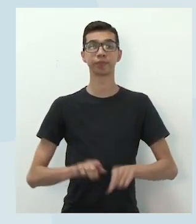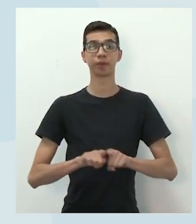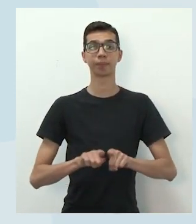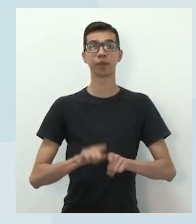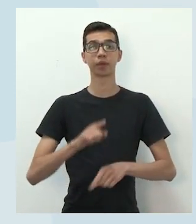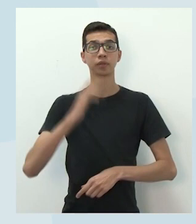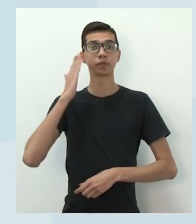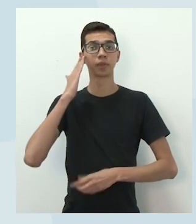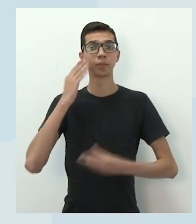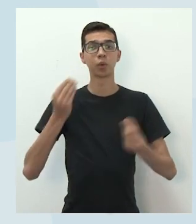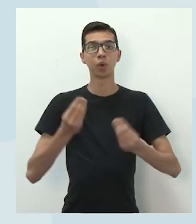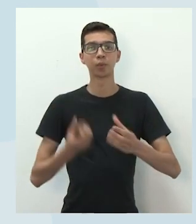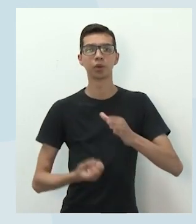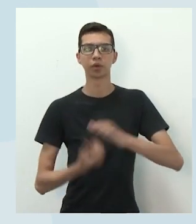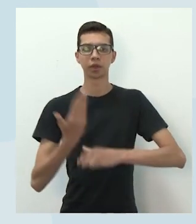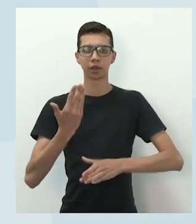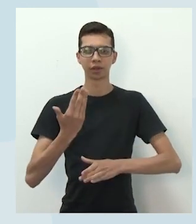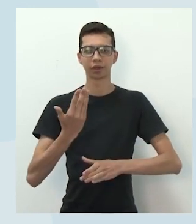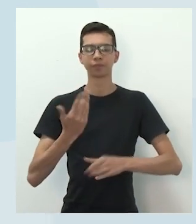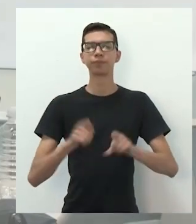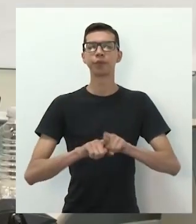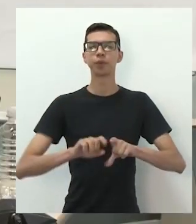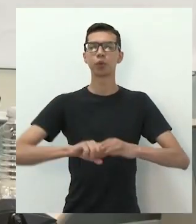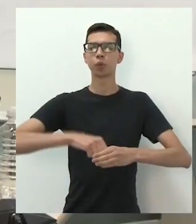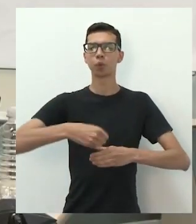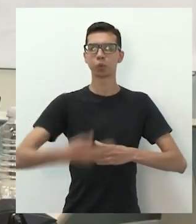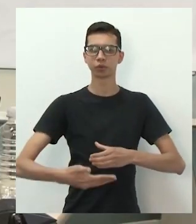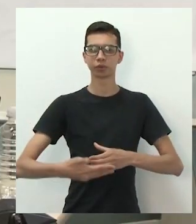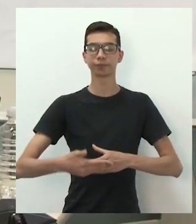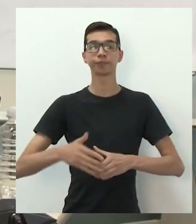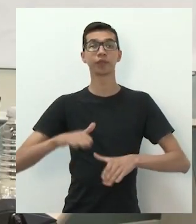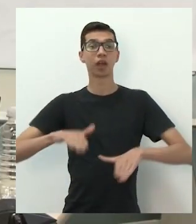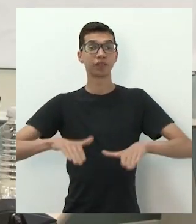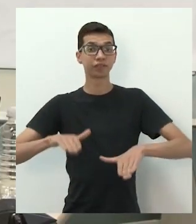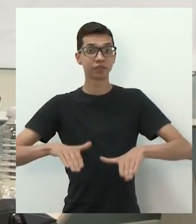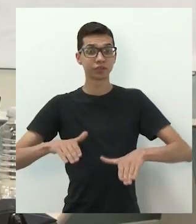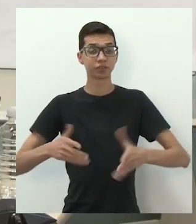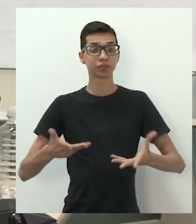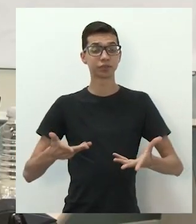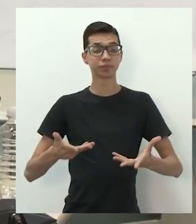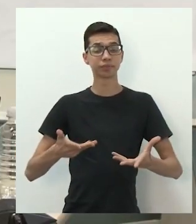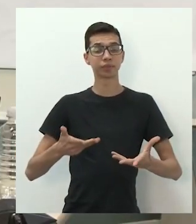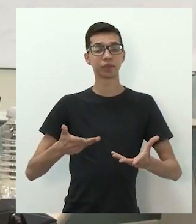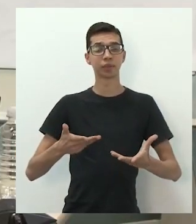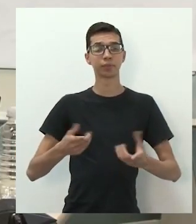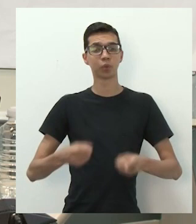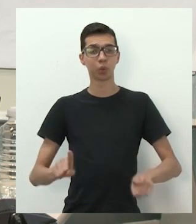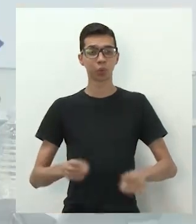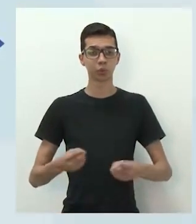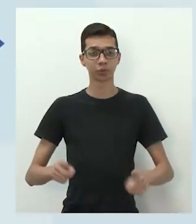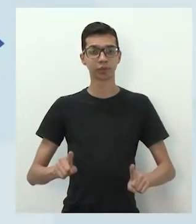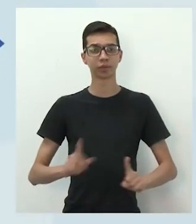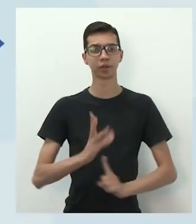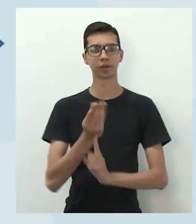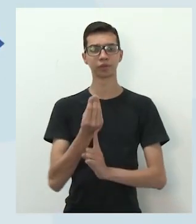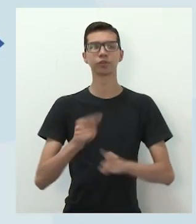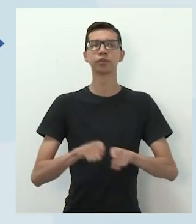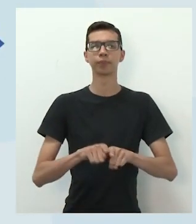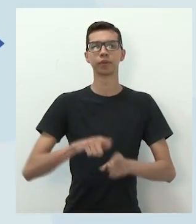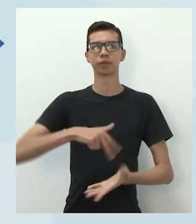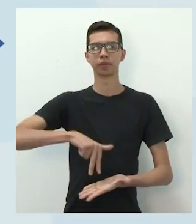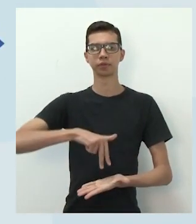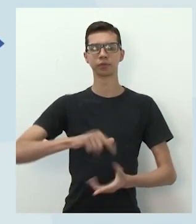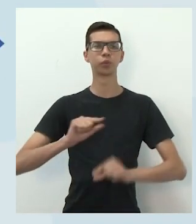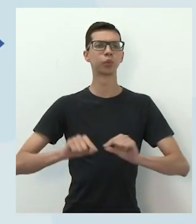linguagens das artes visuais, da música, do teatro ou da dança. Quais são os objetos de conhecimento que nós iremos trabalhar na aula